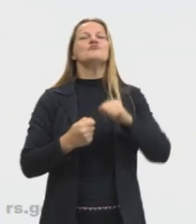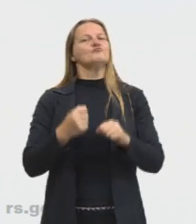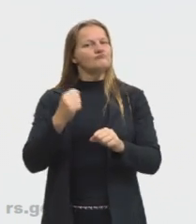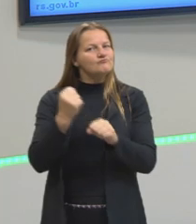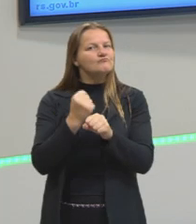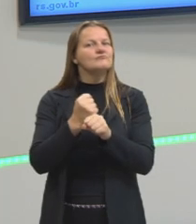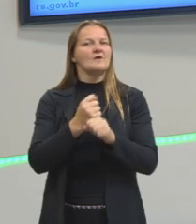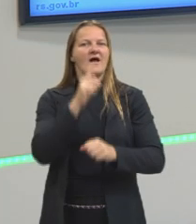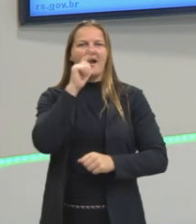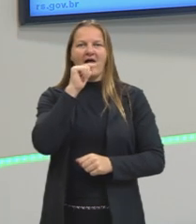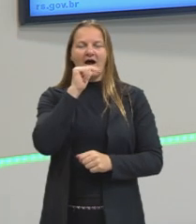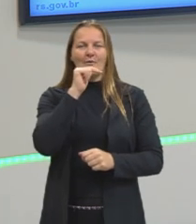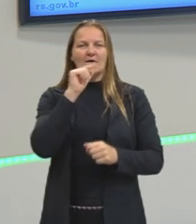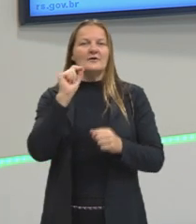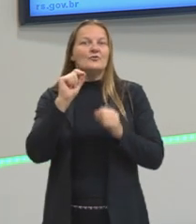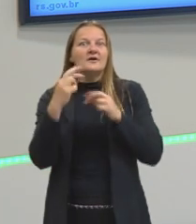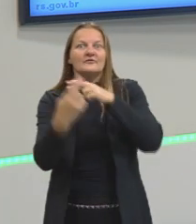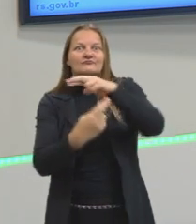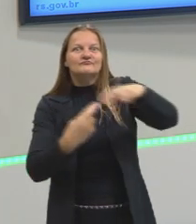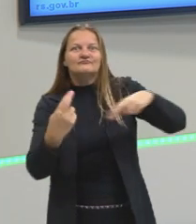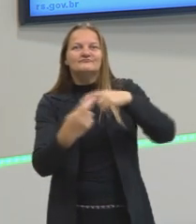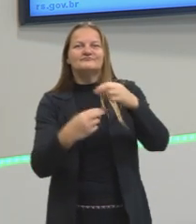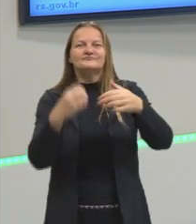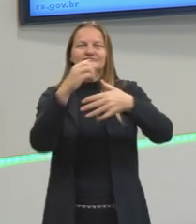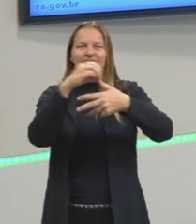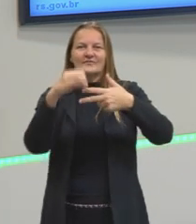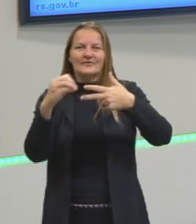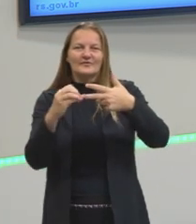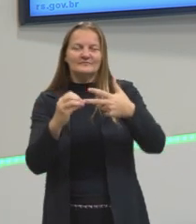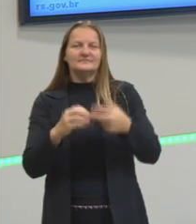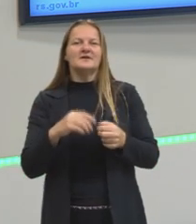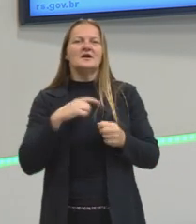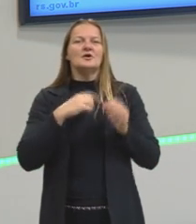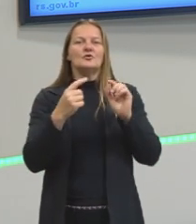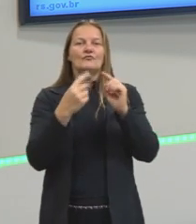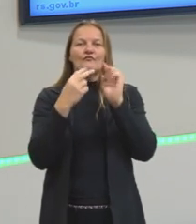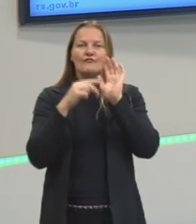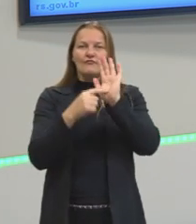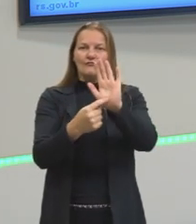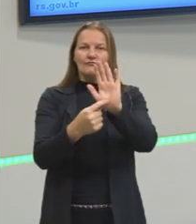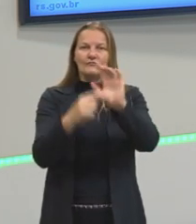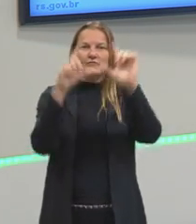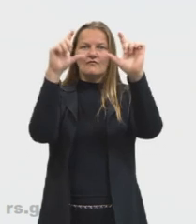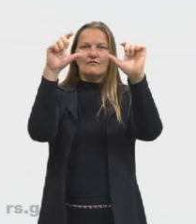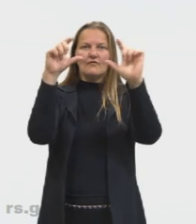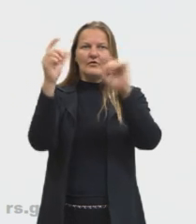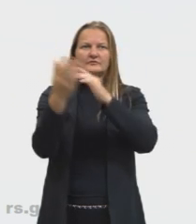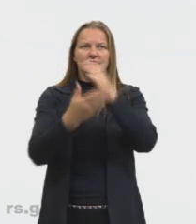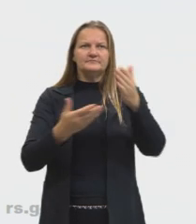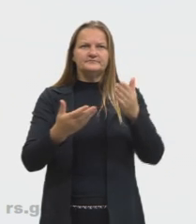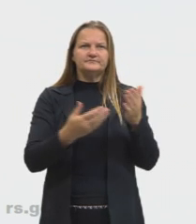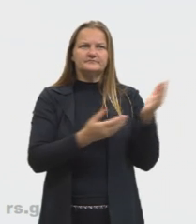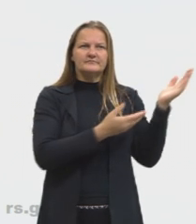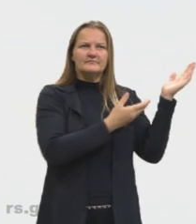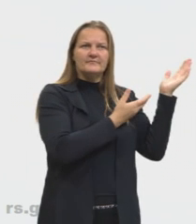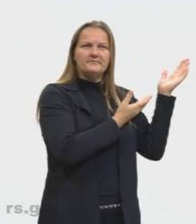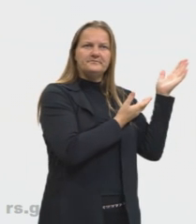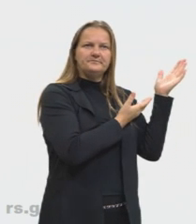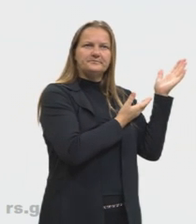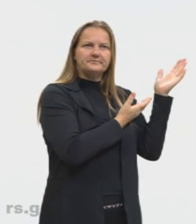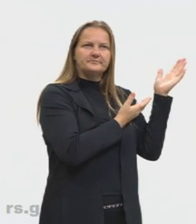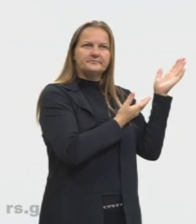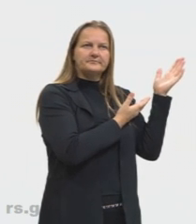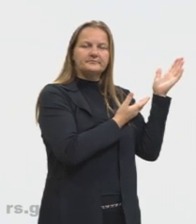as suas respectivas questões aí tá meninos e meninas é trouxe duas imagens para vocês o meu um Delta né se Delta aí do